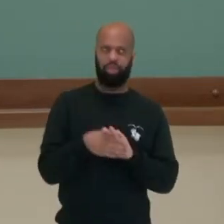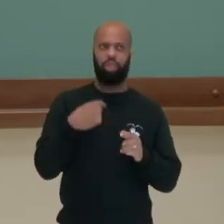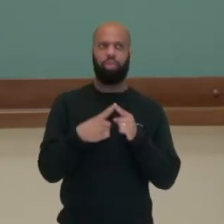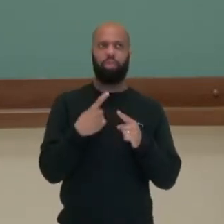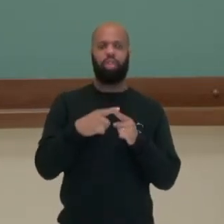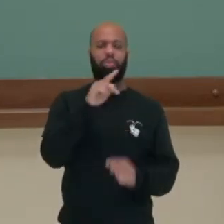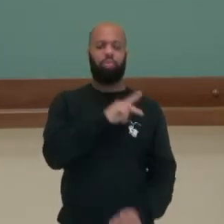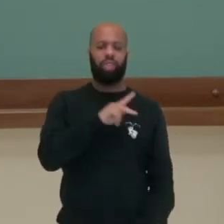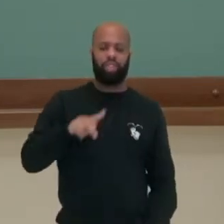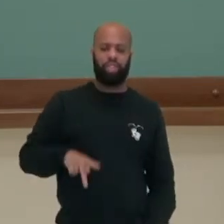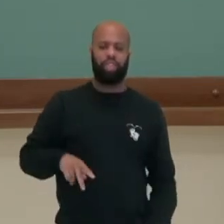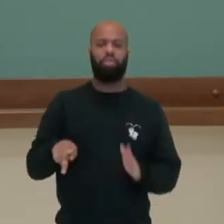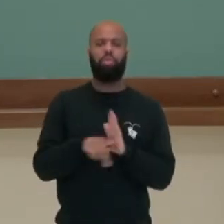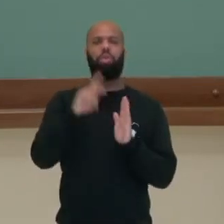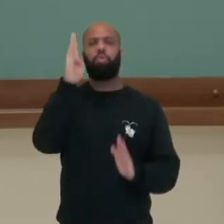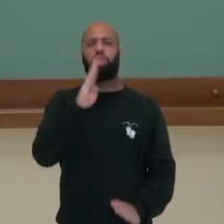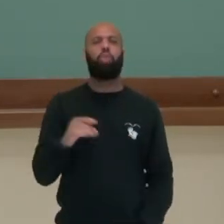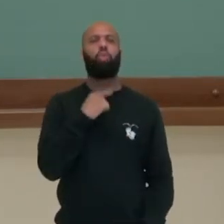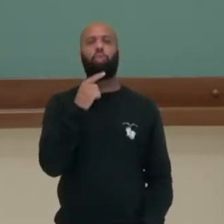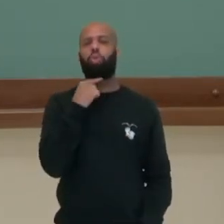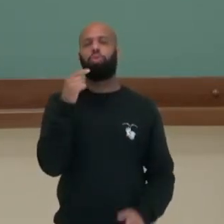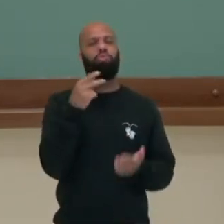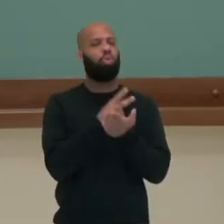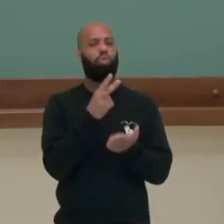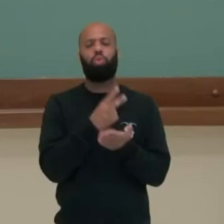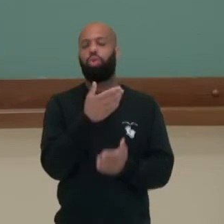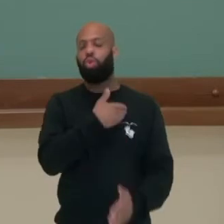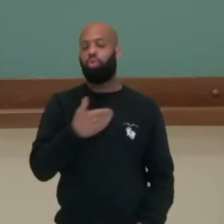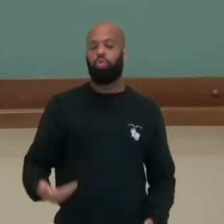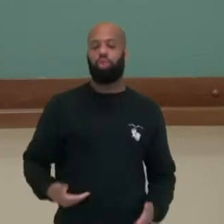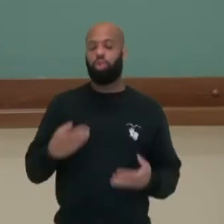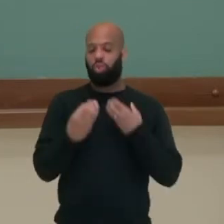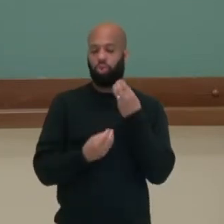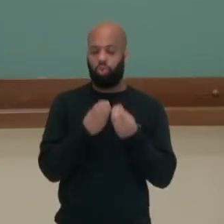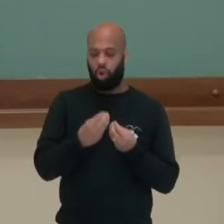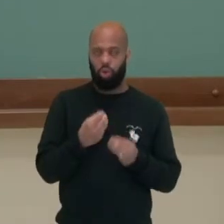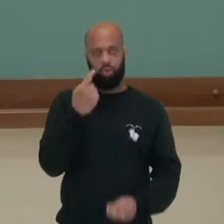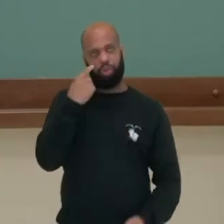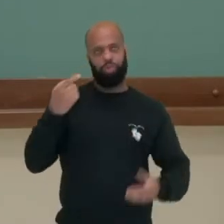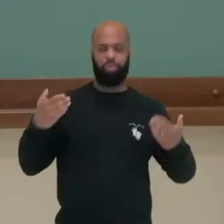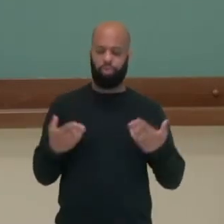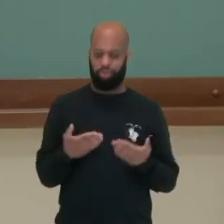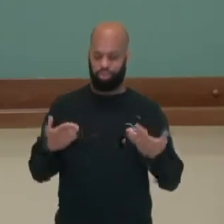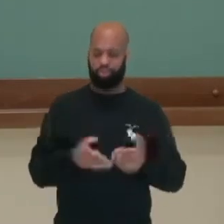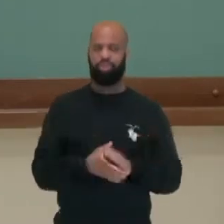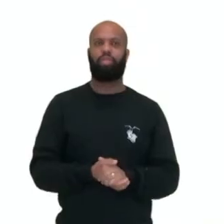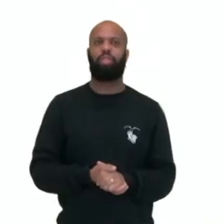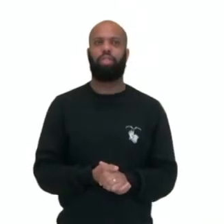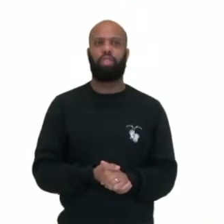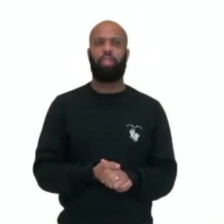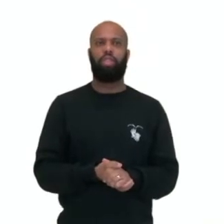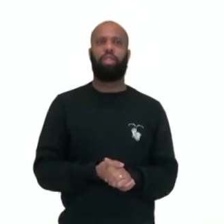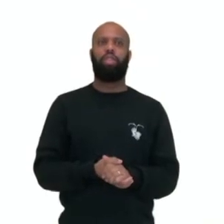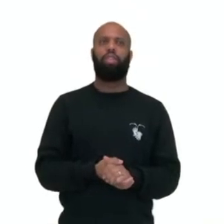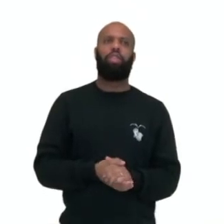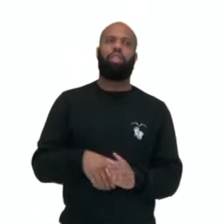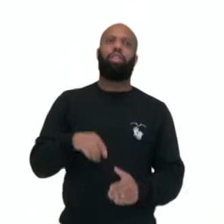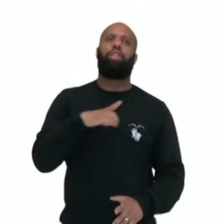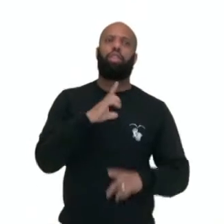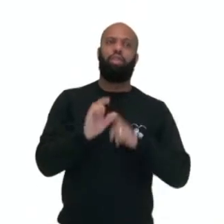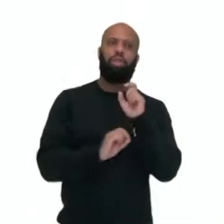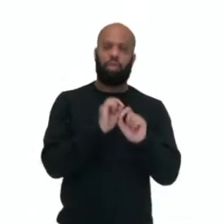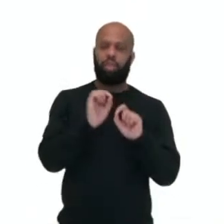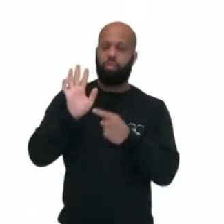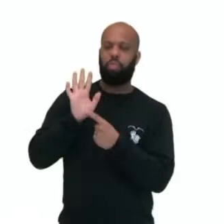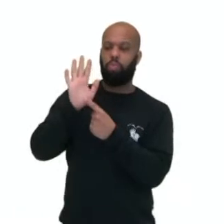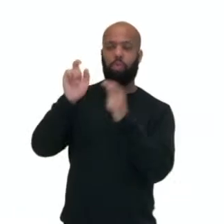do Brasil foi impedido de continuar governando? Como foi esse processo? Vamos ver isso nessa aula. Manifestações populares